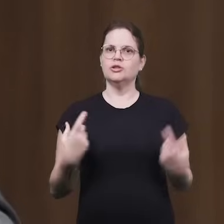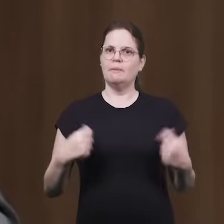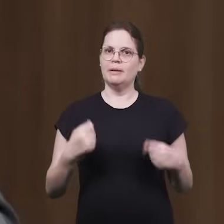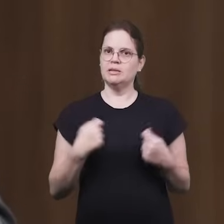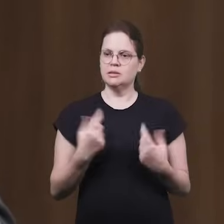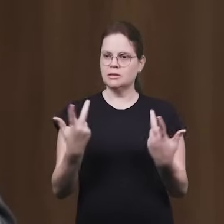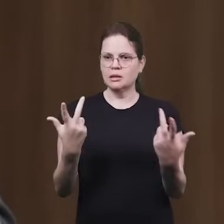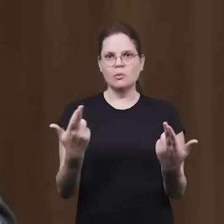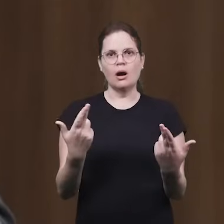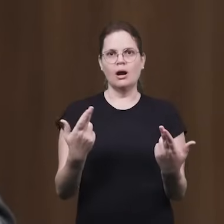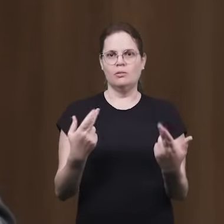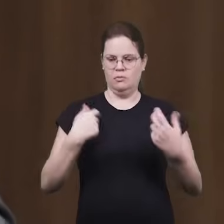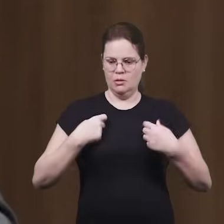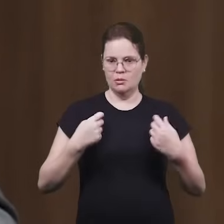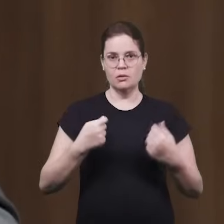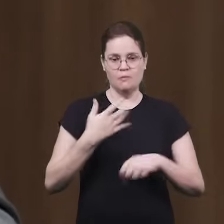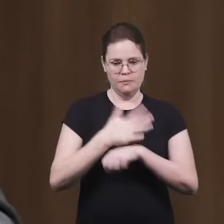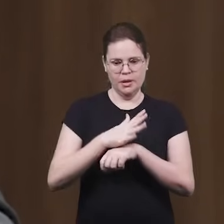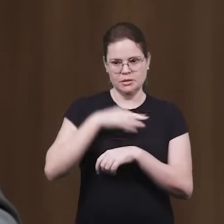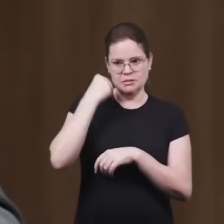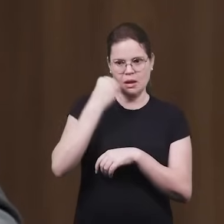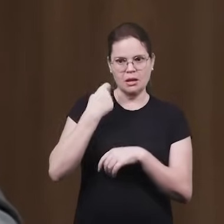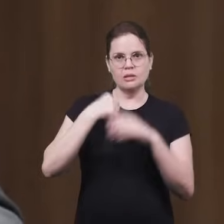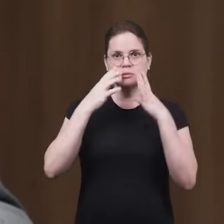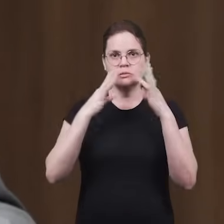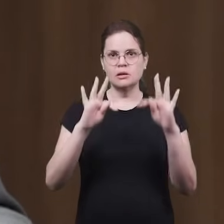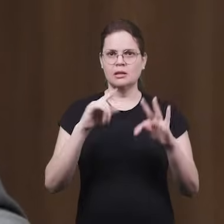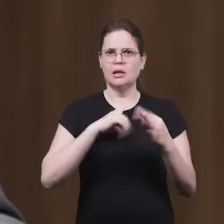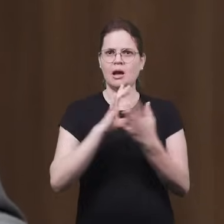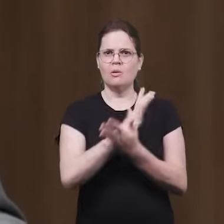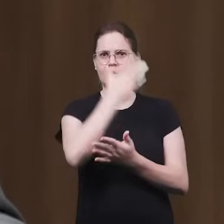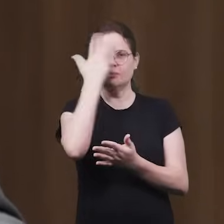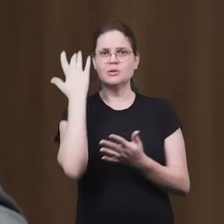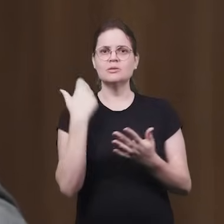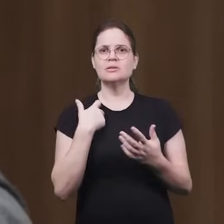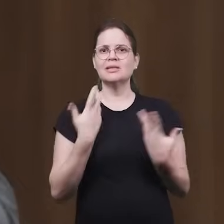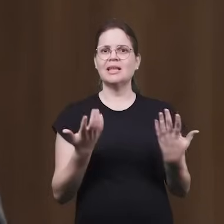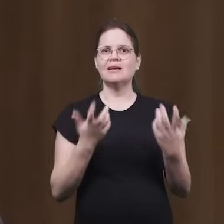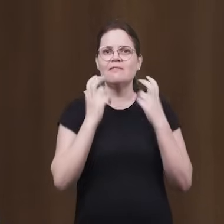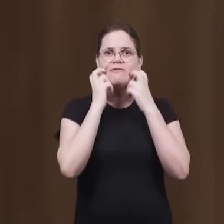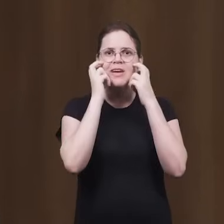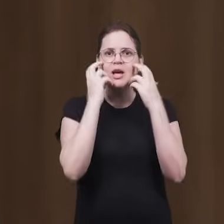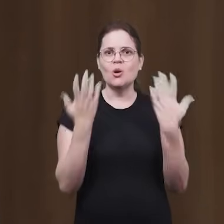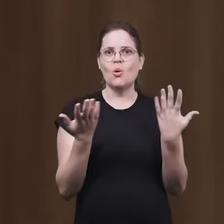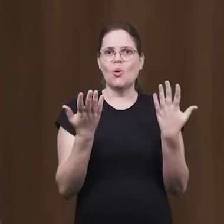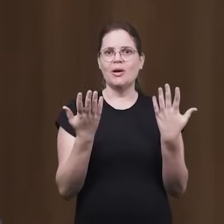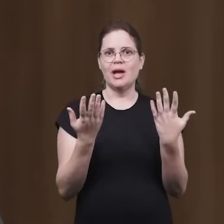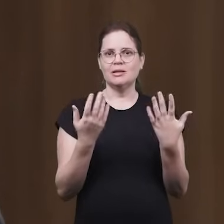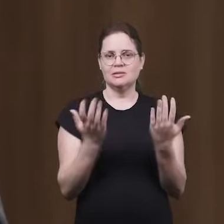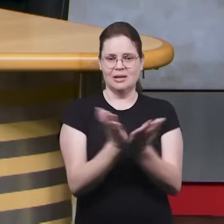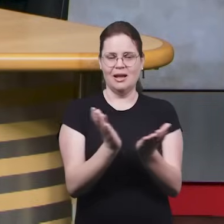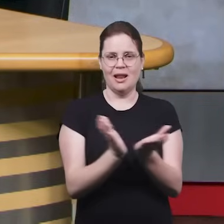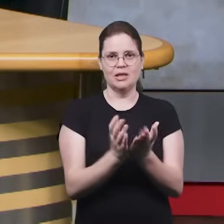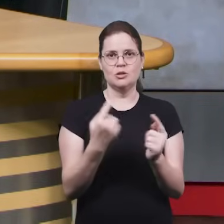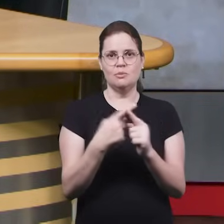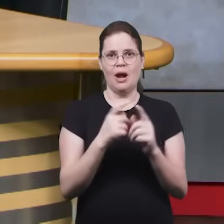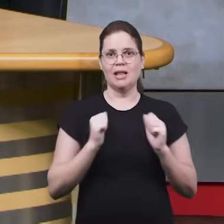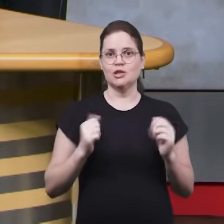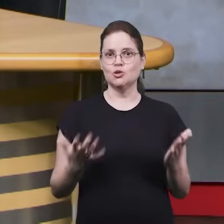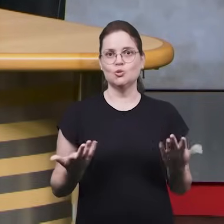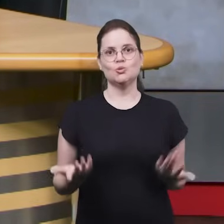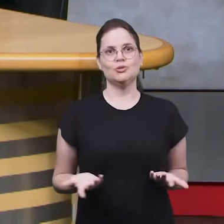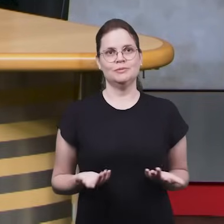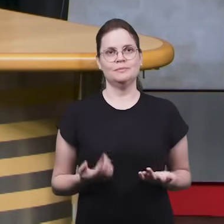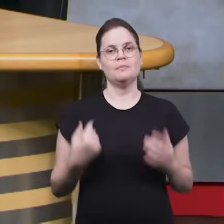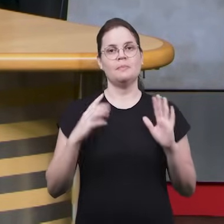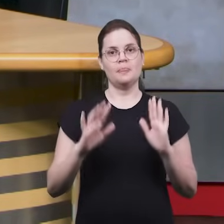né? Então, tem gente que até tem vergonha de dizer que é crente por causa das atitudes. E o Senhor